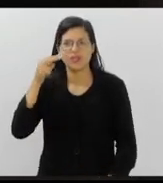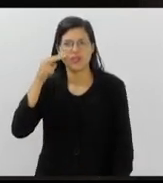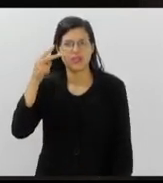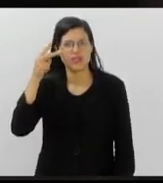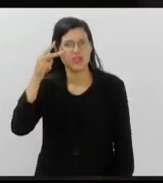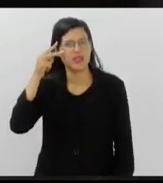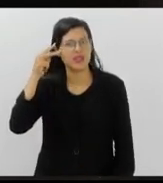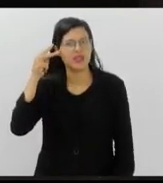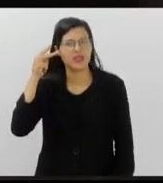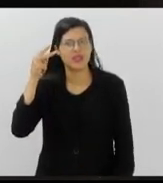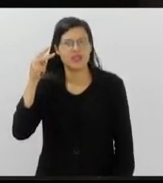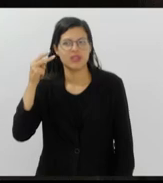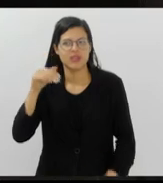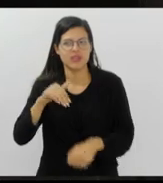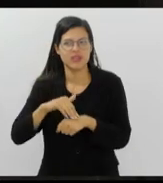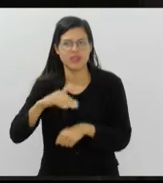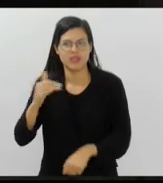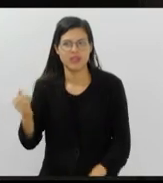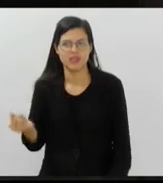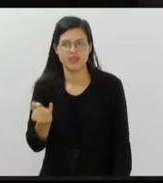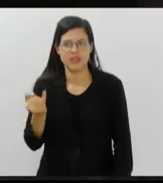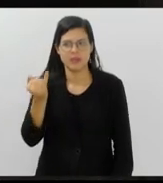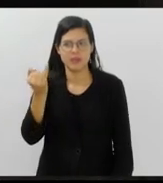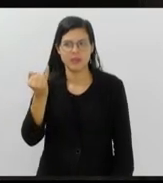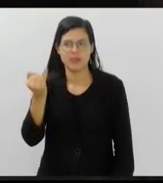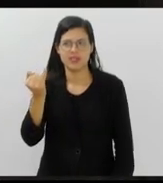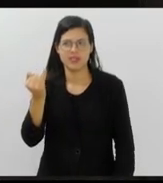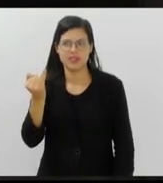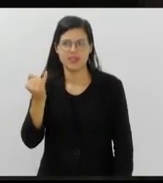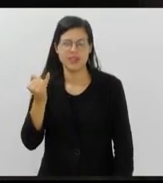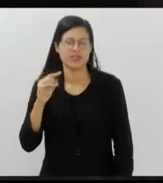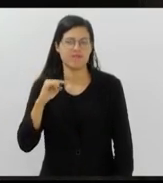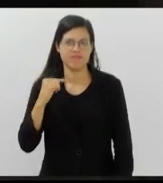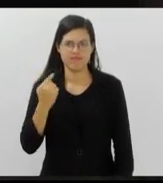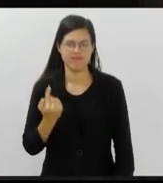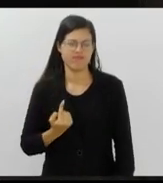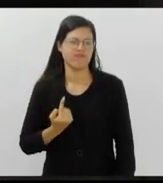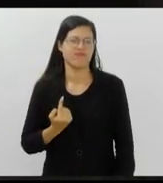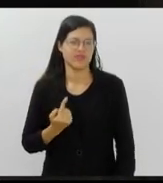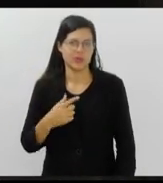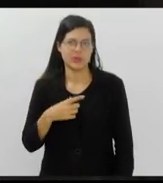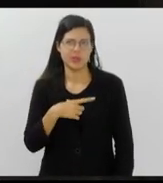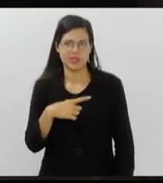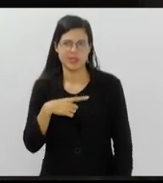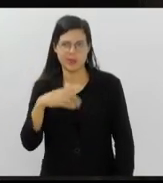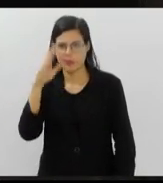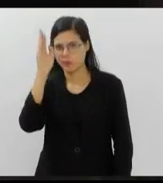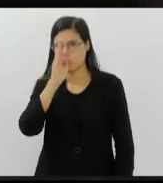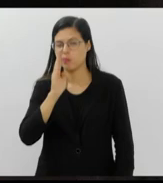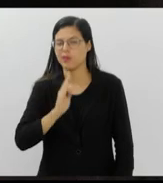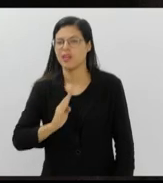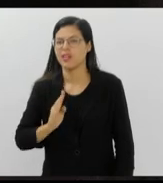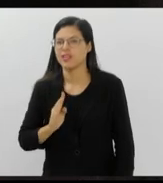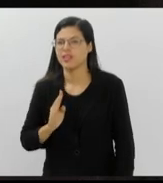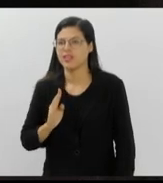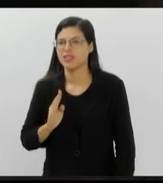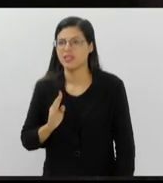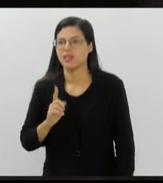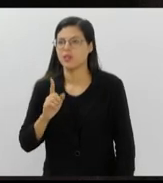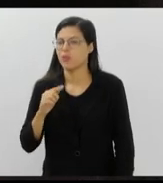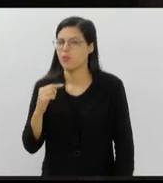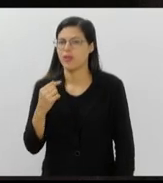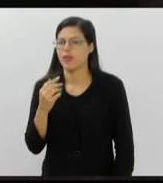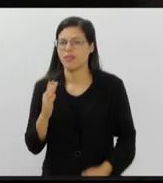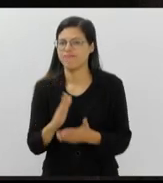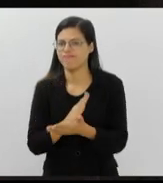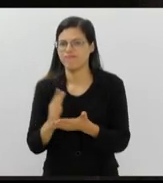profissão mais importante que nós podemos considerar em nosso país, e é tão